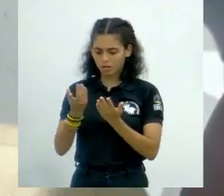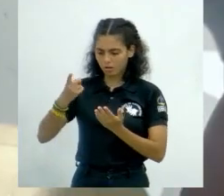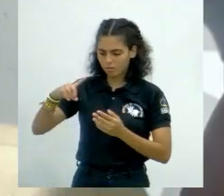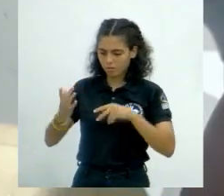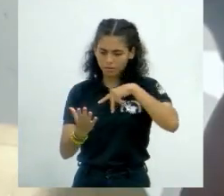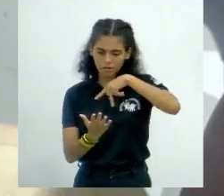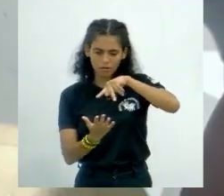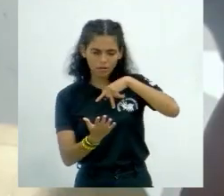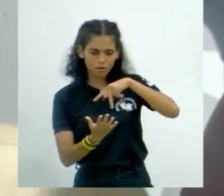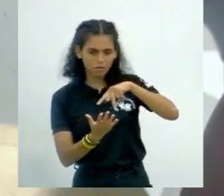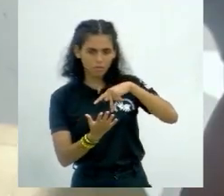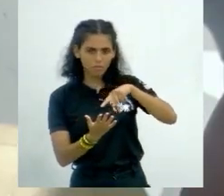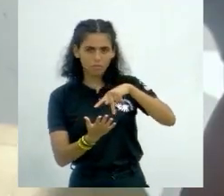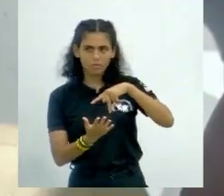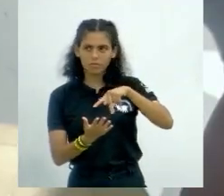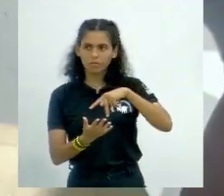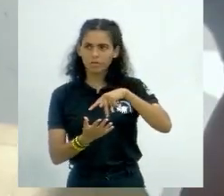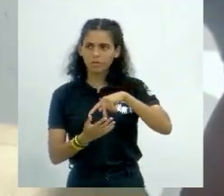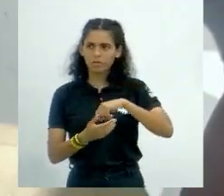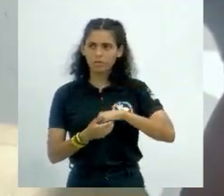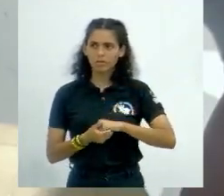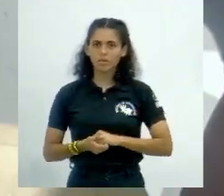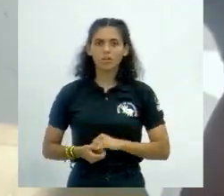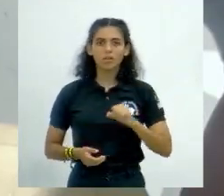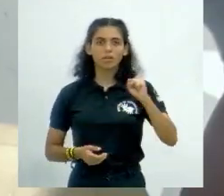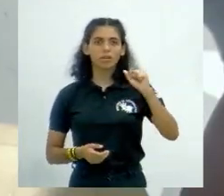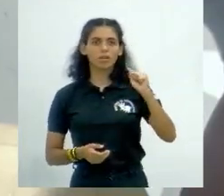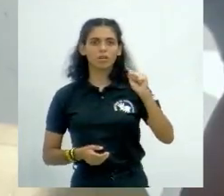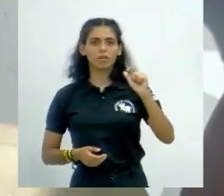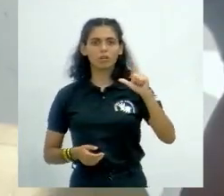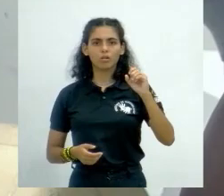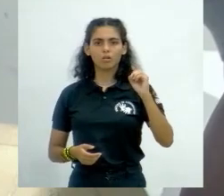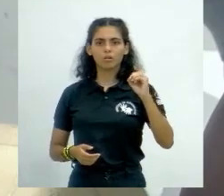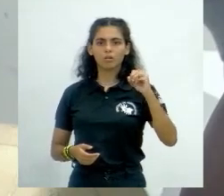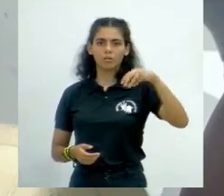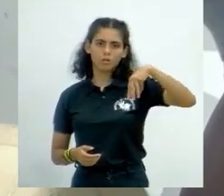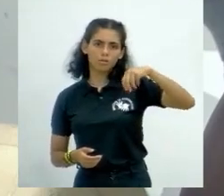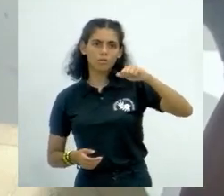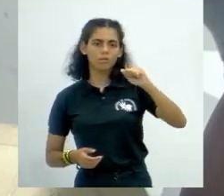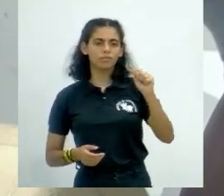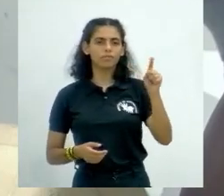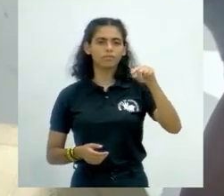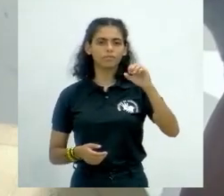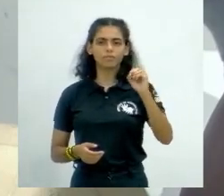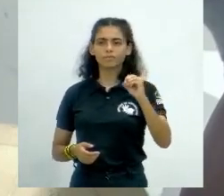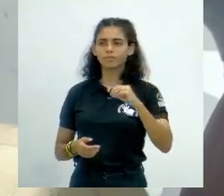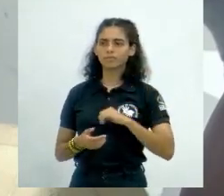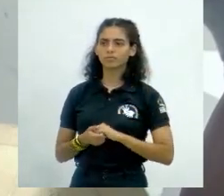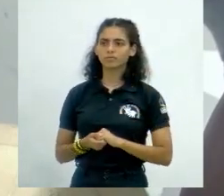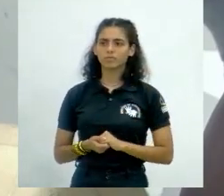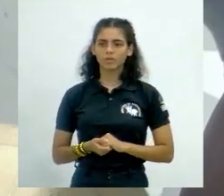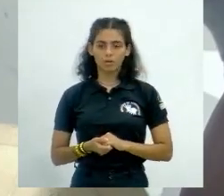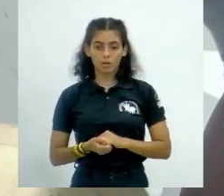se destacando como governante pela sua sabedoria. Mas se nós continuarmos o